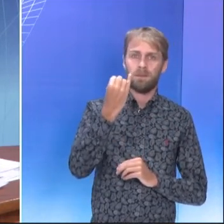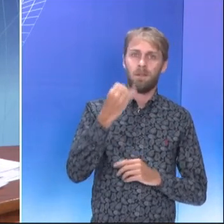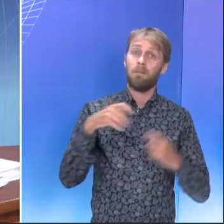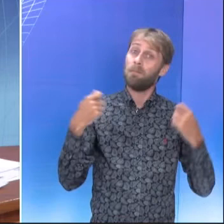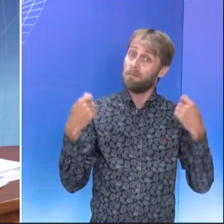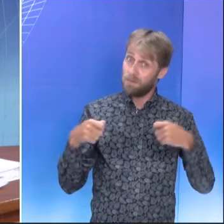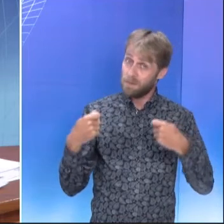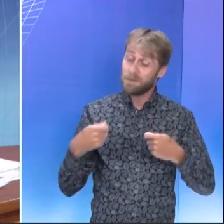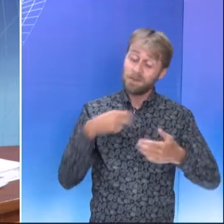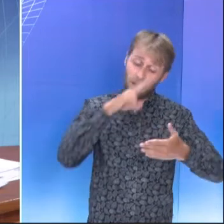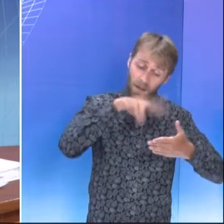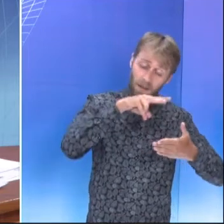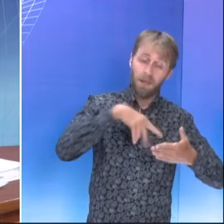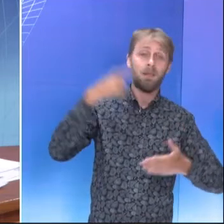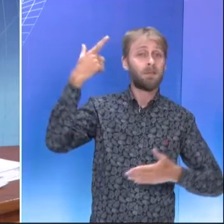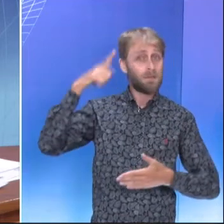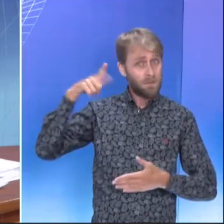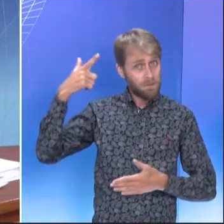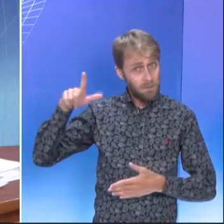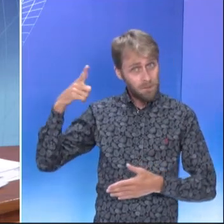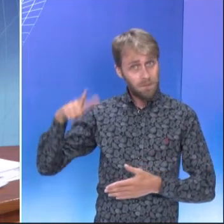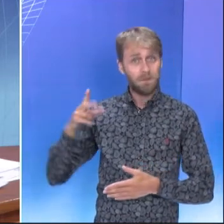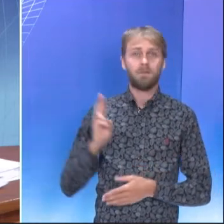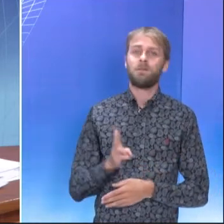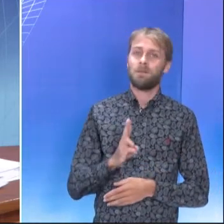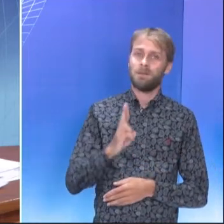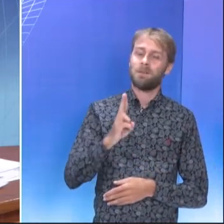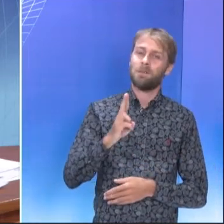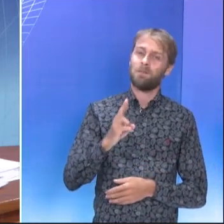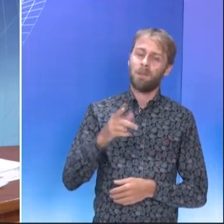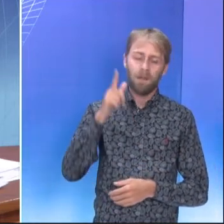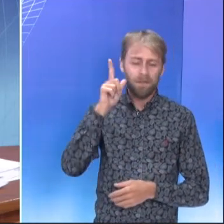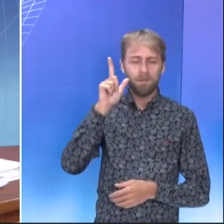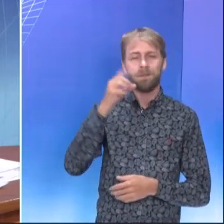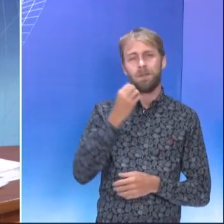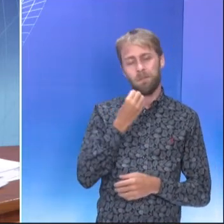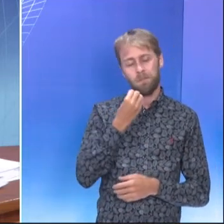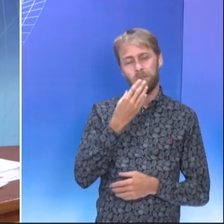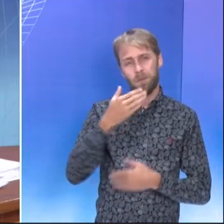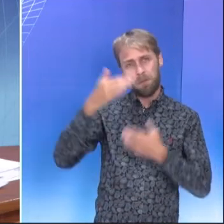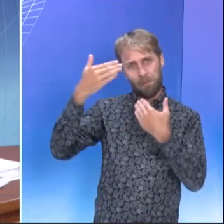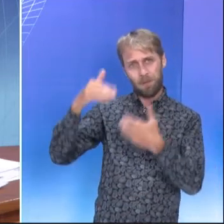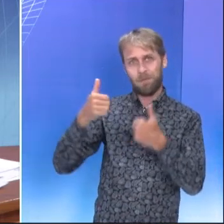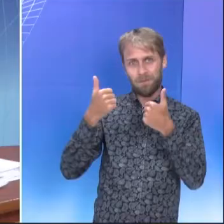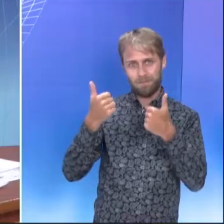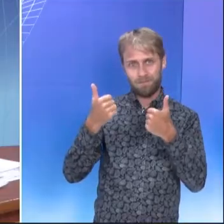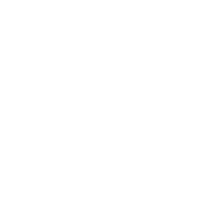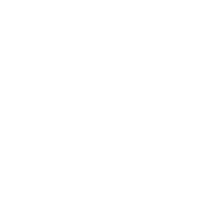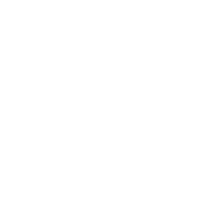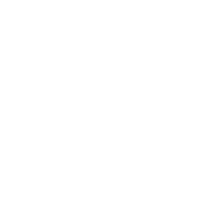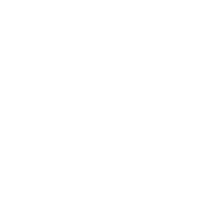pena sempre dar uma revisada para vocês garantirem aí uma boa nota. Valeu!